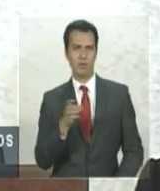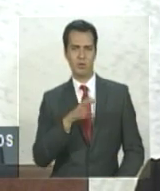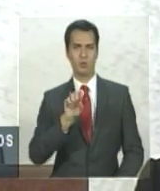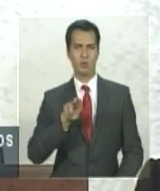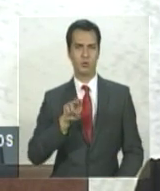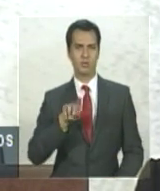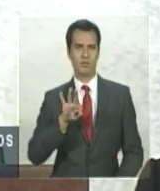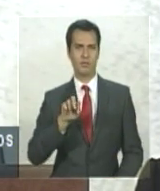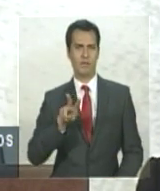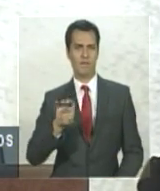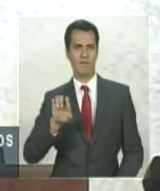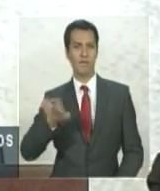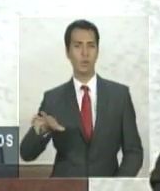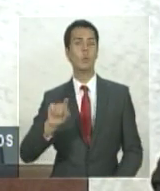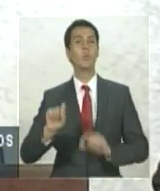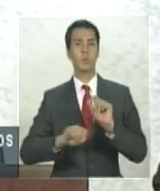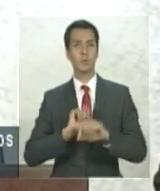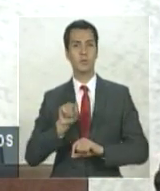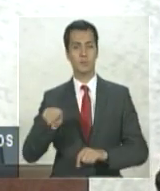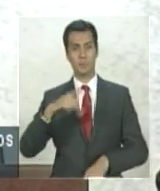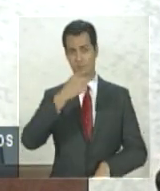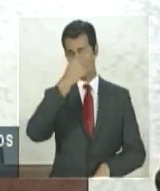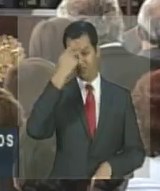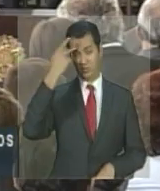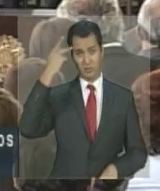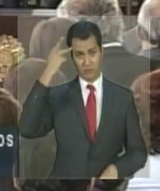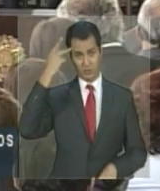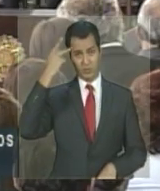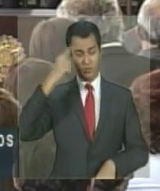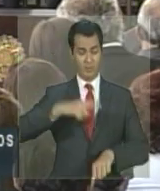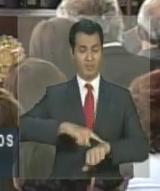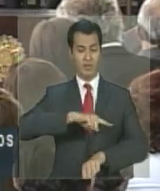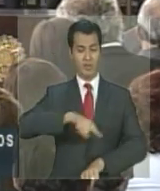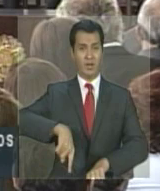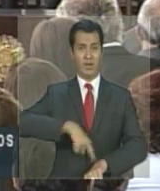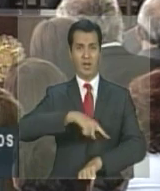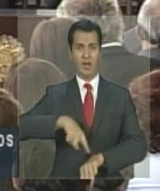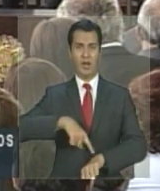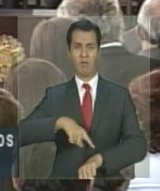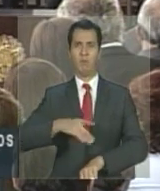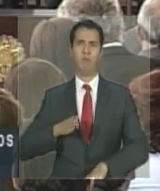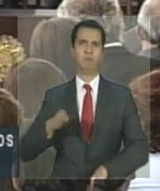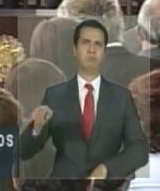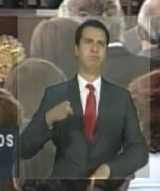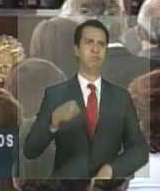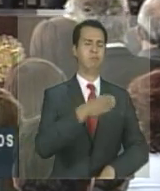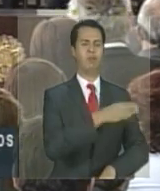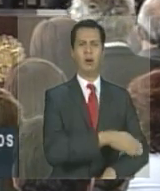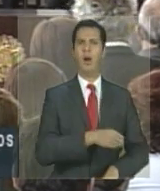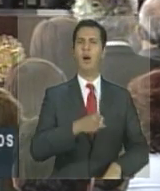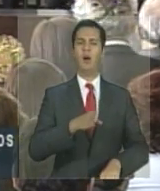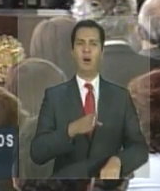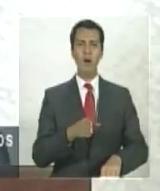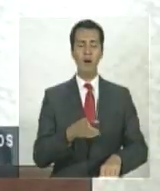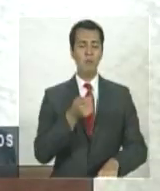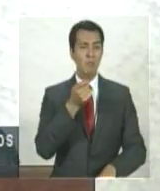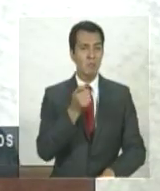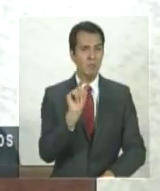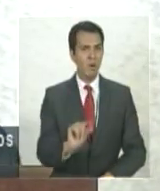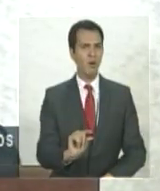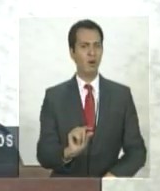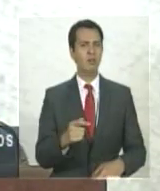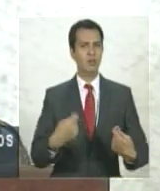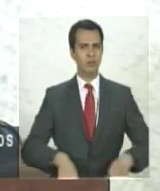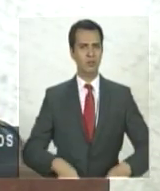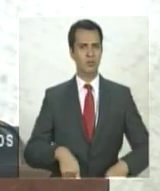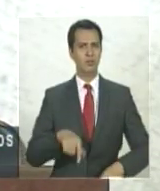garantir, primeiro, o menor tempo de vida das pessoas perdido no transporte. Segundo, menor